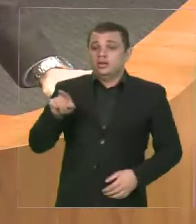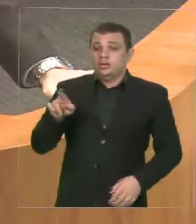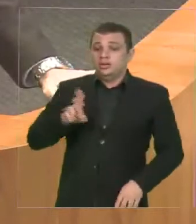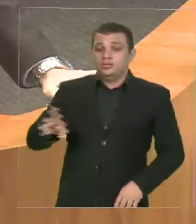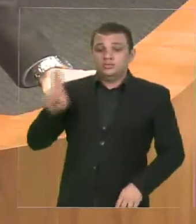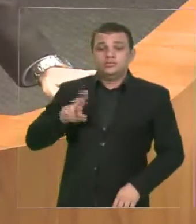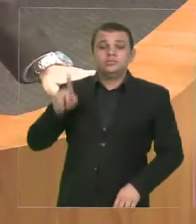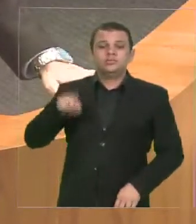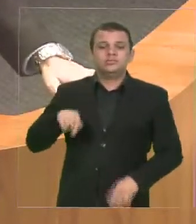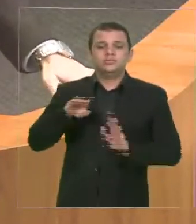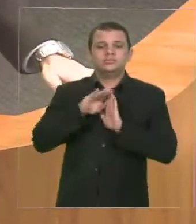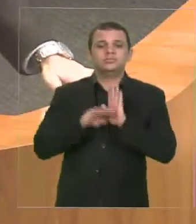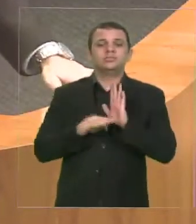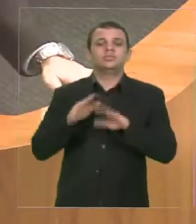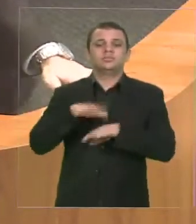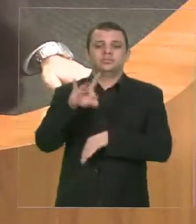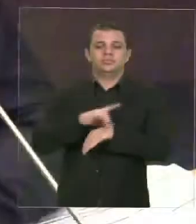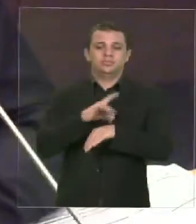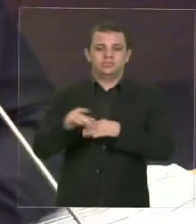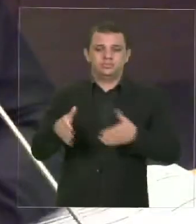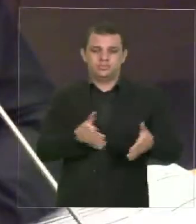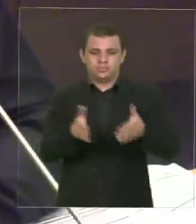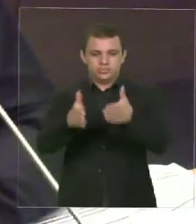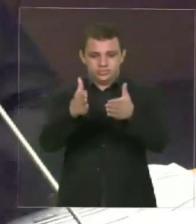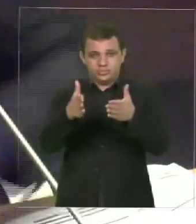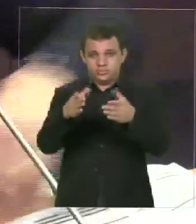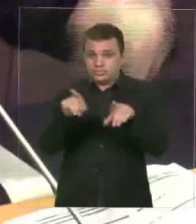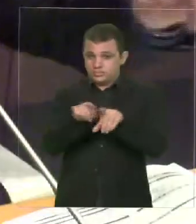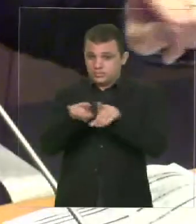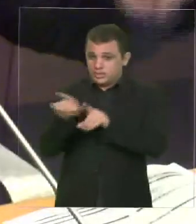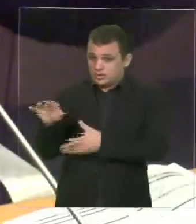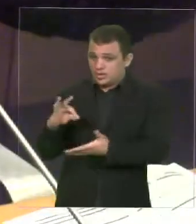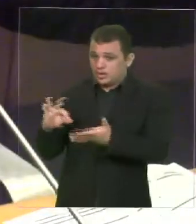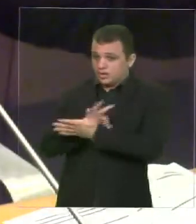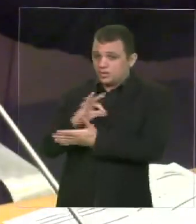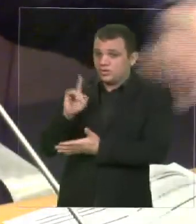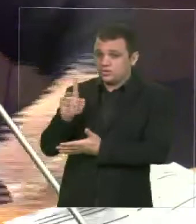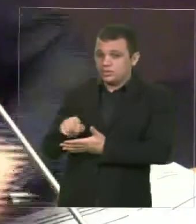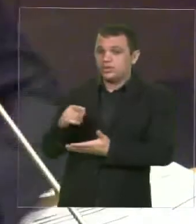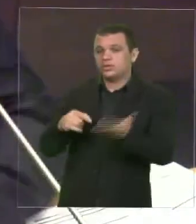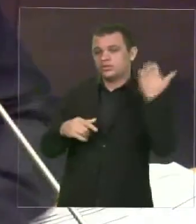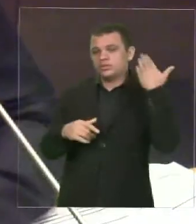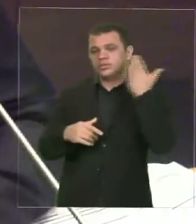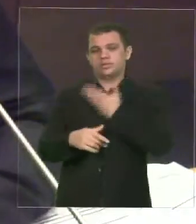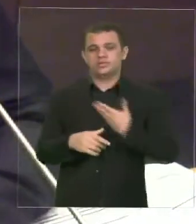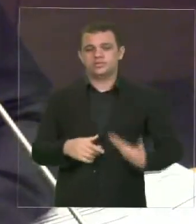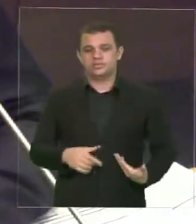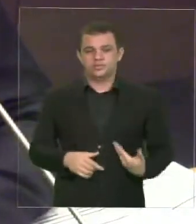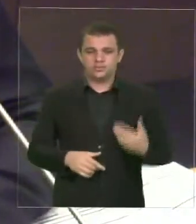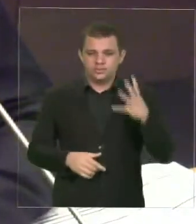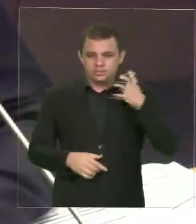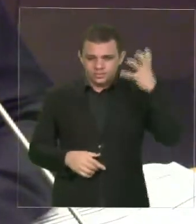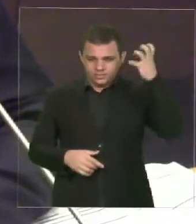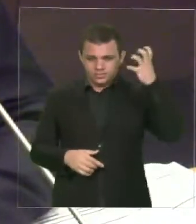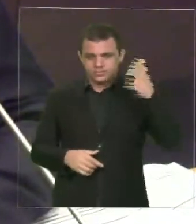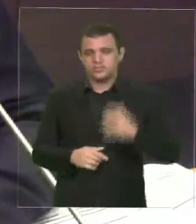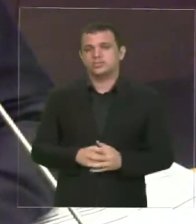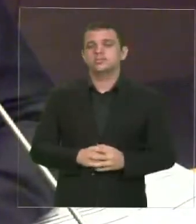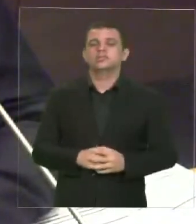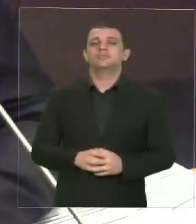de passagem, até o contrato foi feito na gestão da governadora Rosiana. Ou seja,